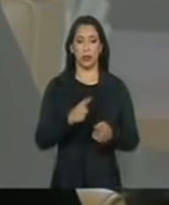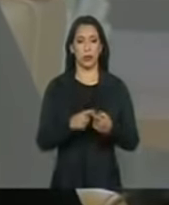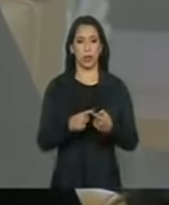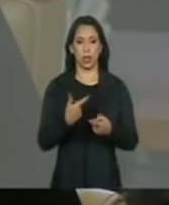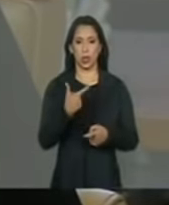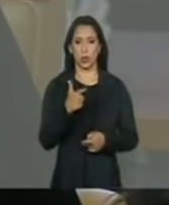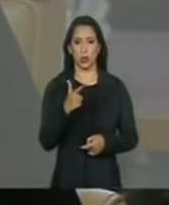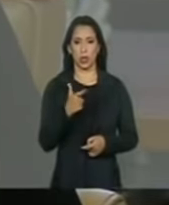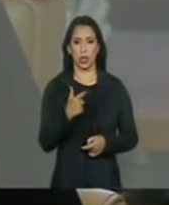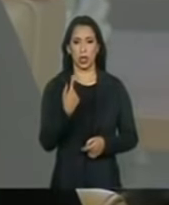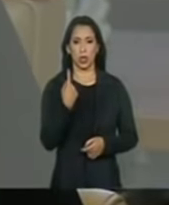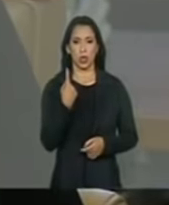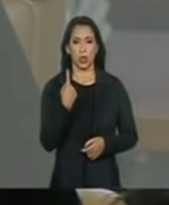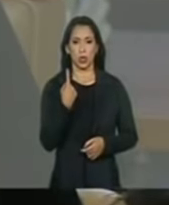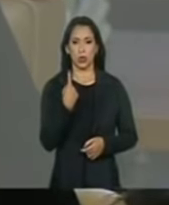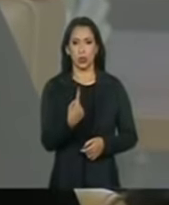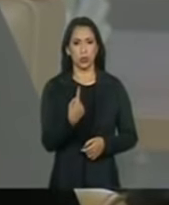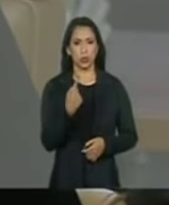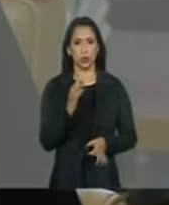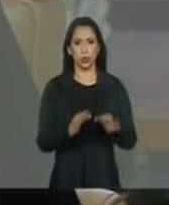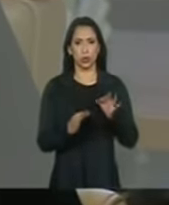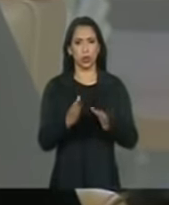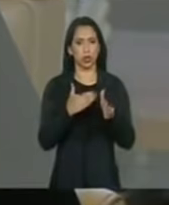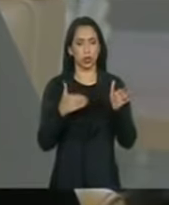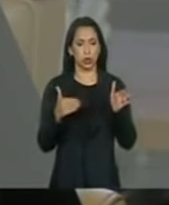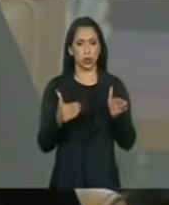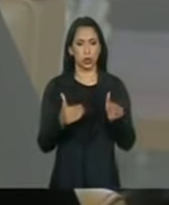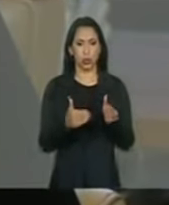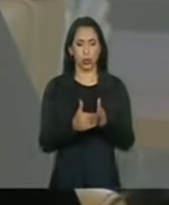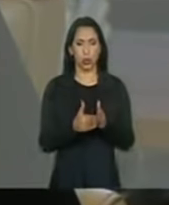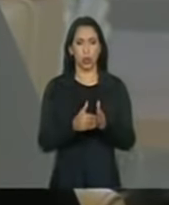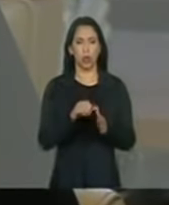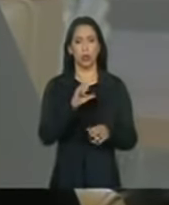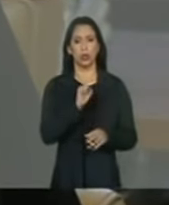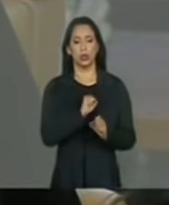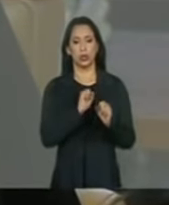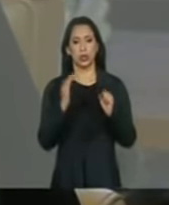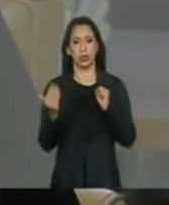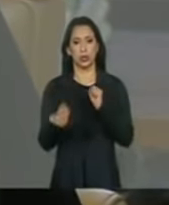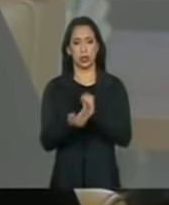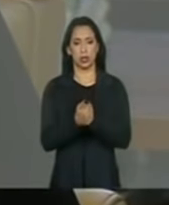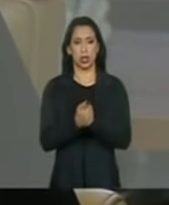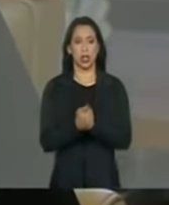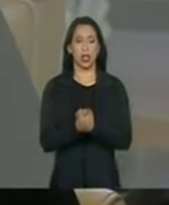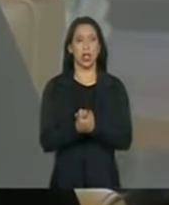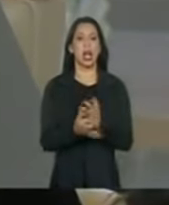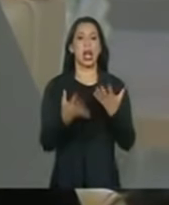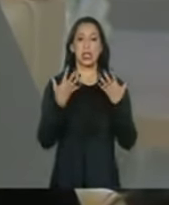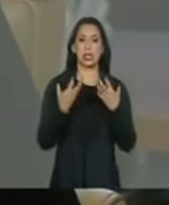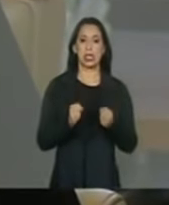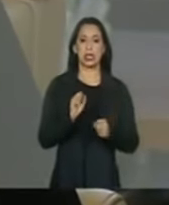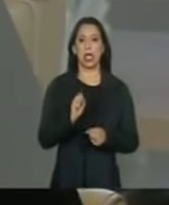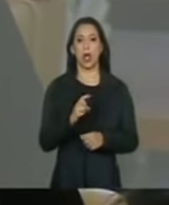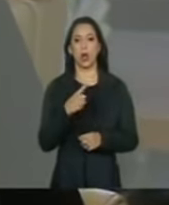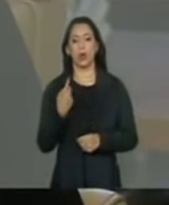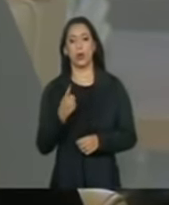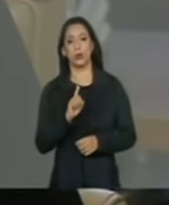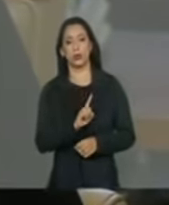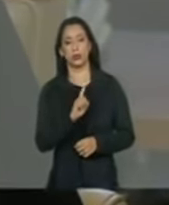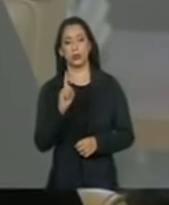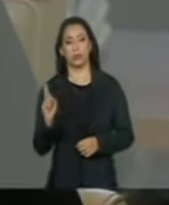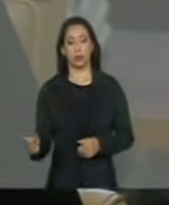tribunal federal independentemente de ser favorável ou não à tese do trânsito em